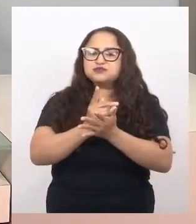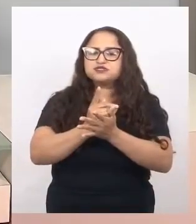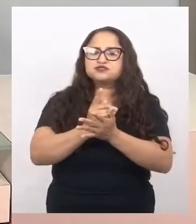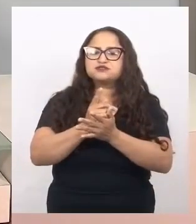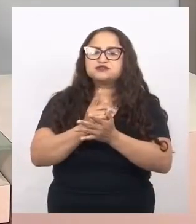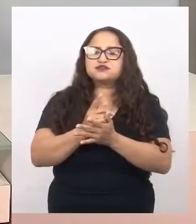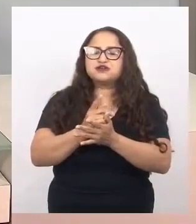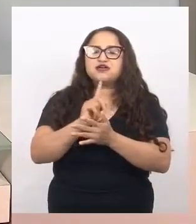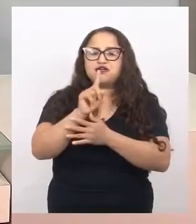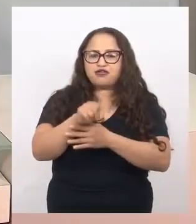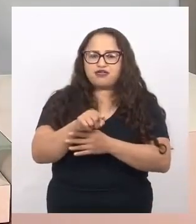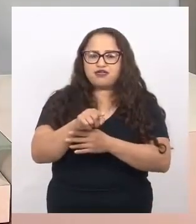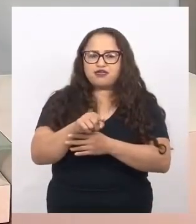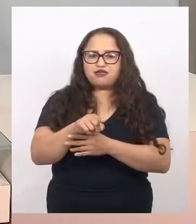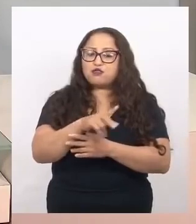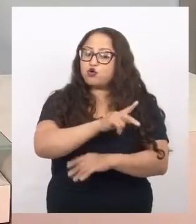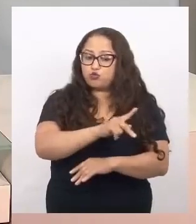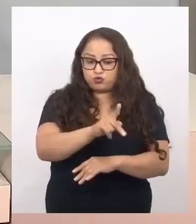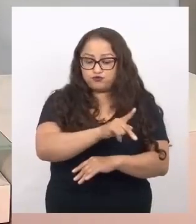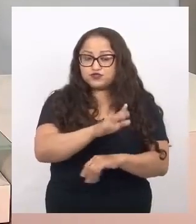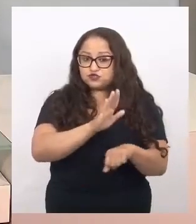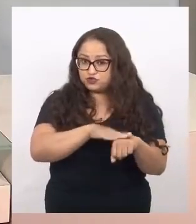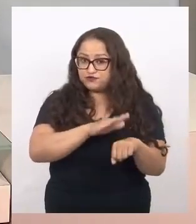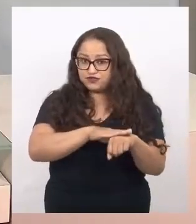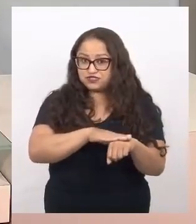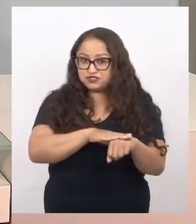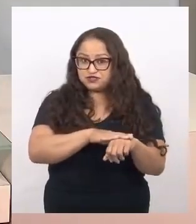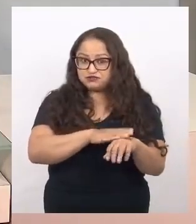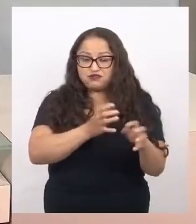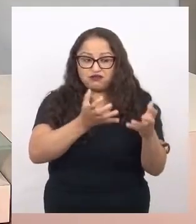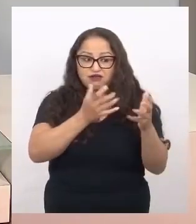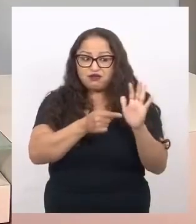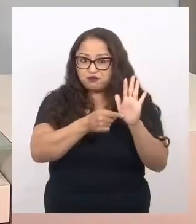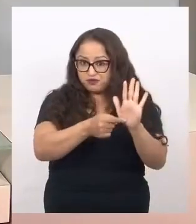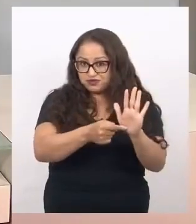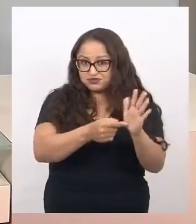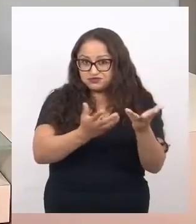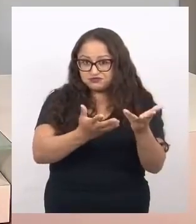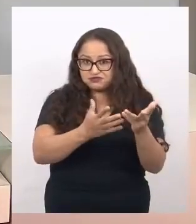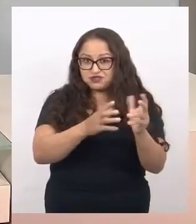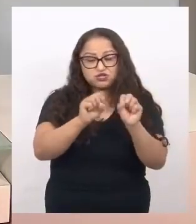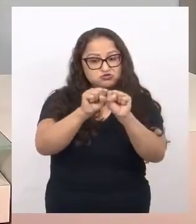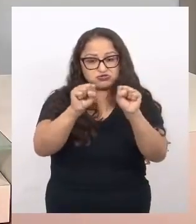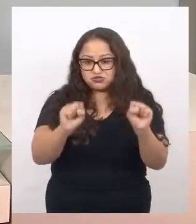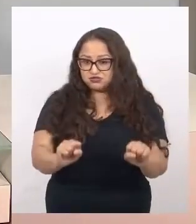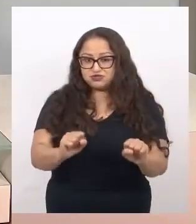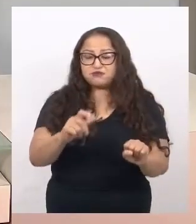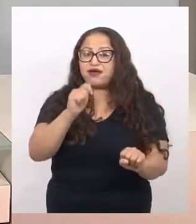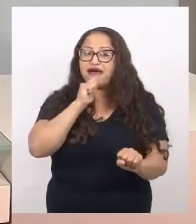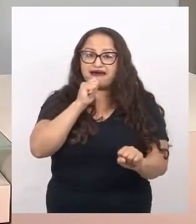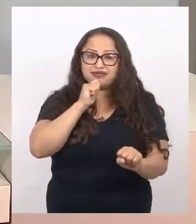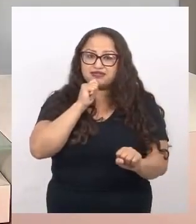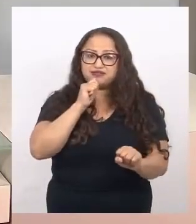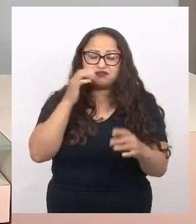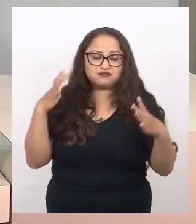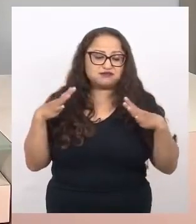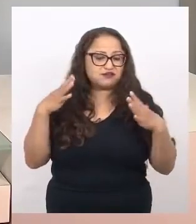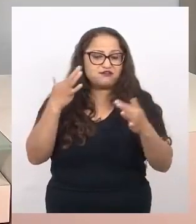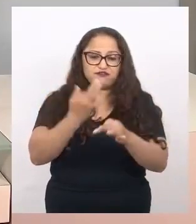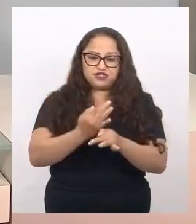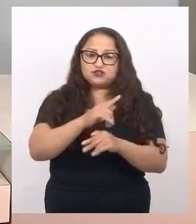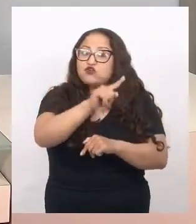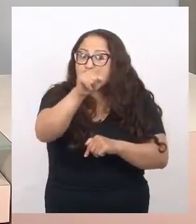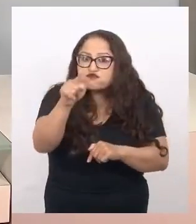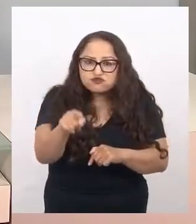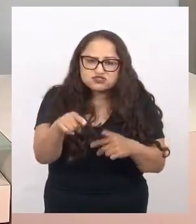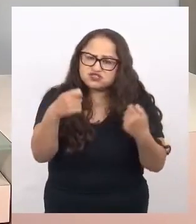interesse, é interesse do docente fazer essa manifestação de interesse, é tudo pelo sistema, então ainda que seja feriado, é importante que o docente faça